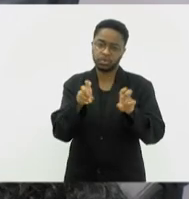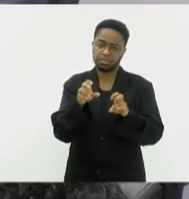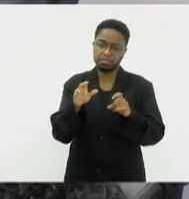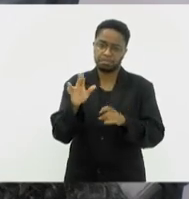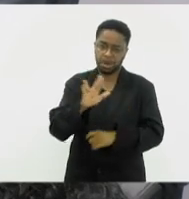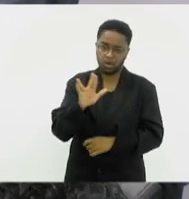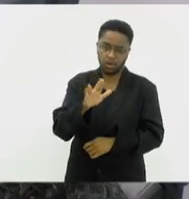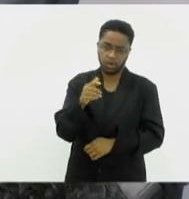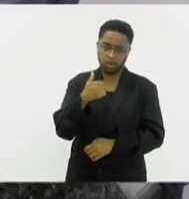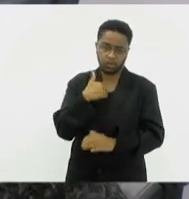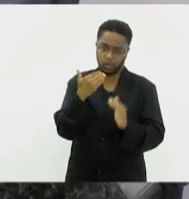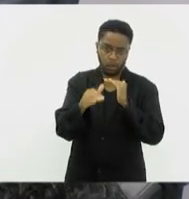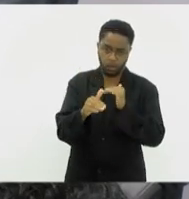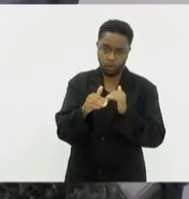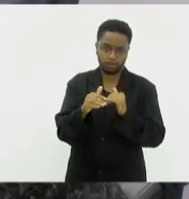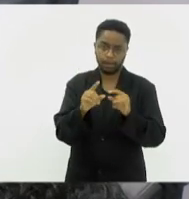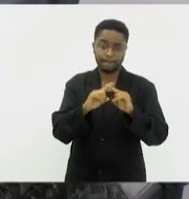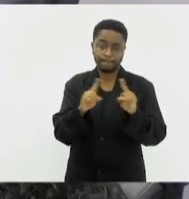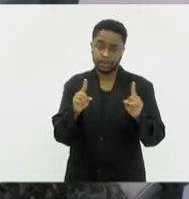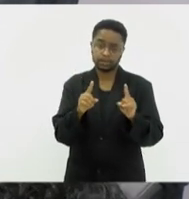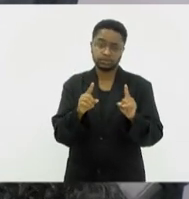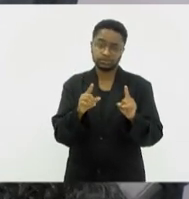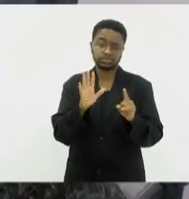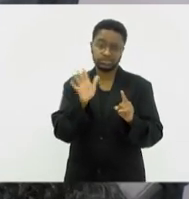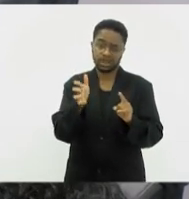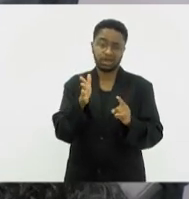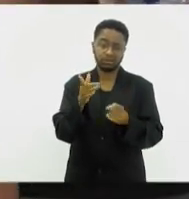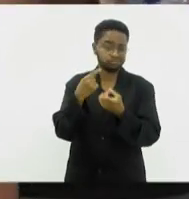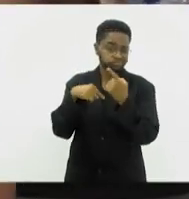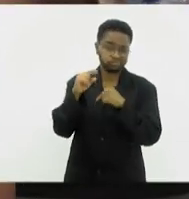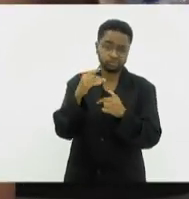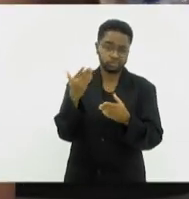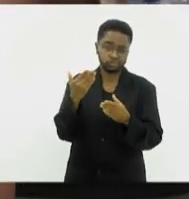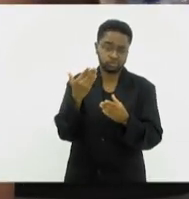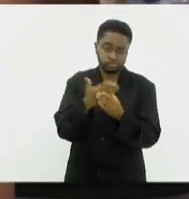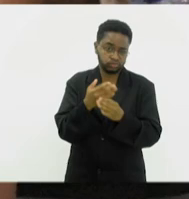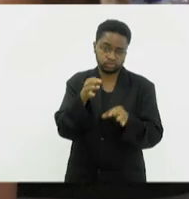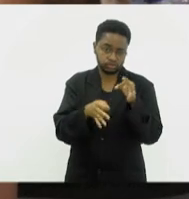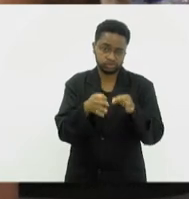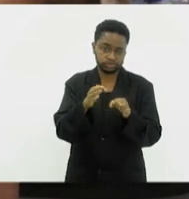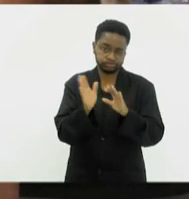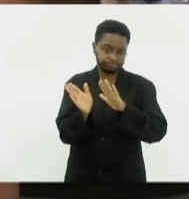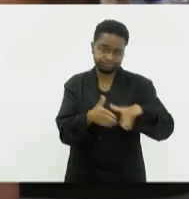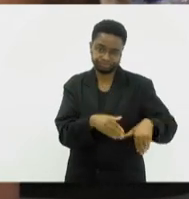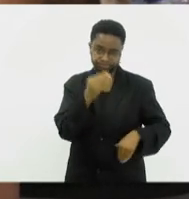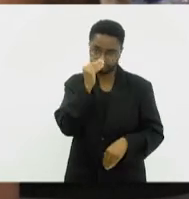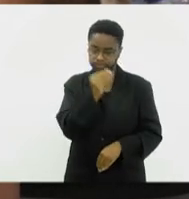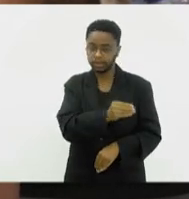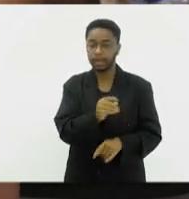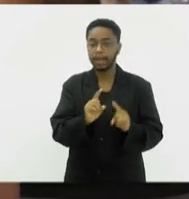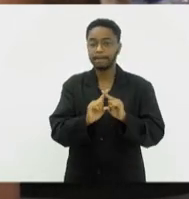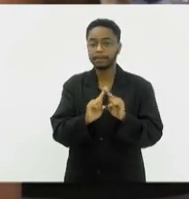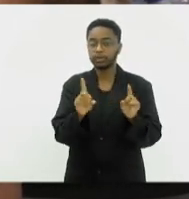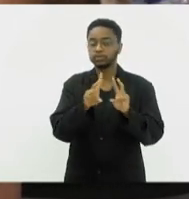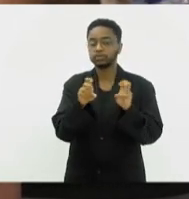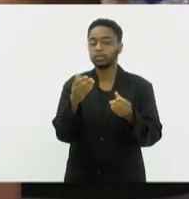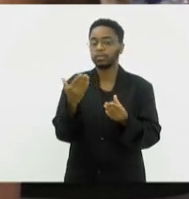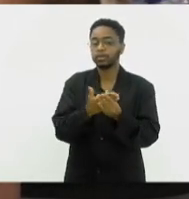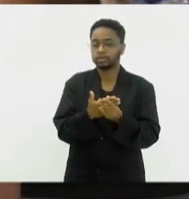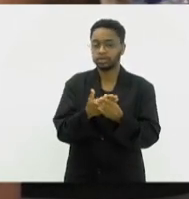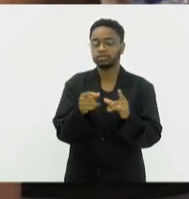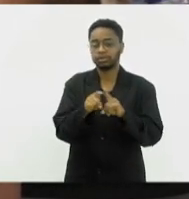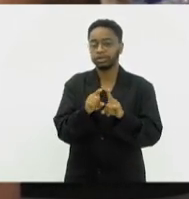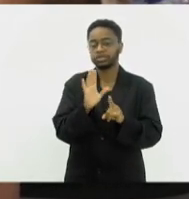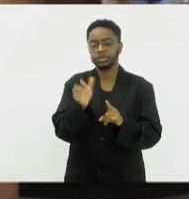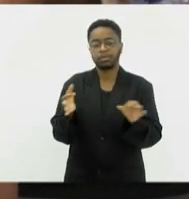discordo, repudio, mas é um fato da vida e já foi superado pela justiça, mas em relação ao, não ao processo criminal, que também já está